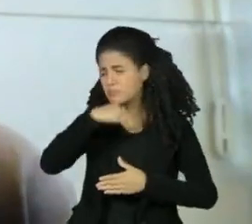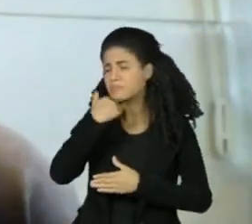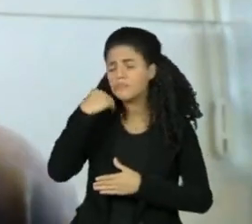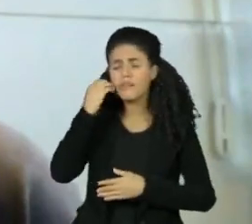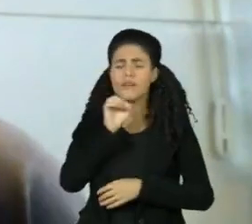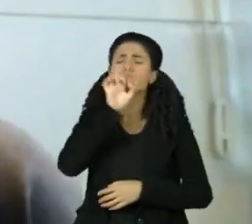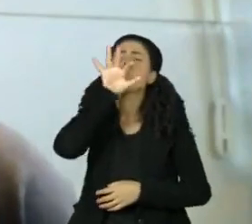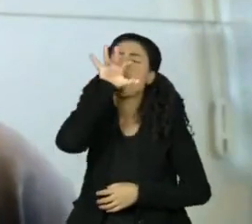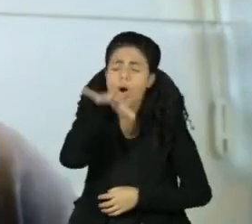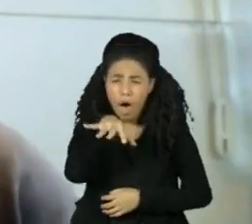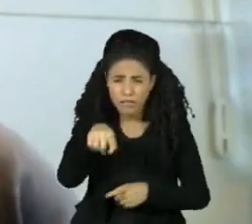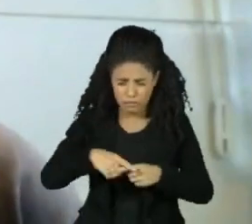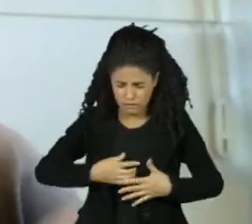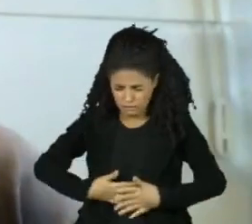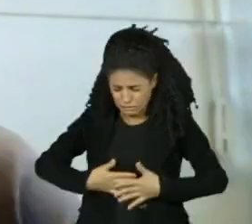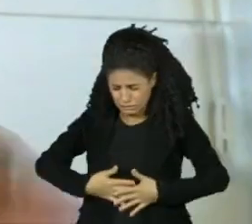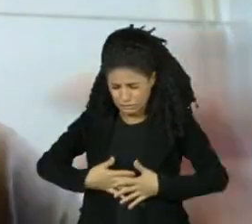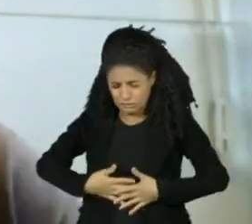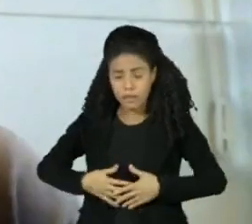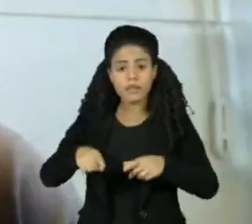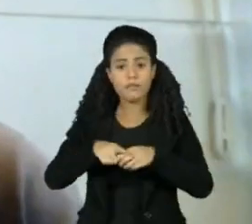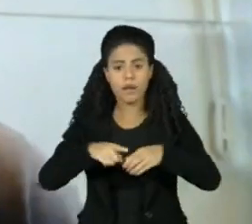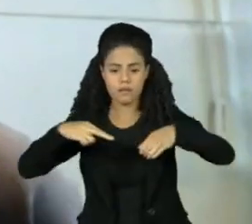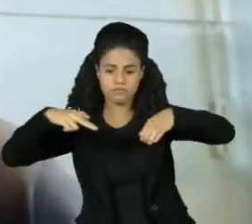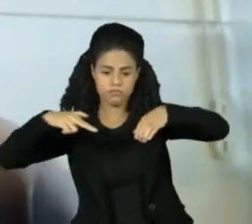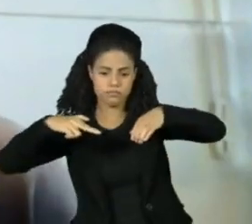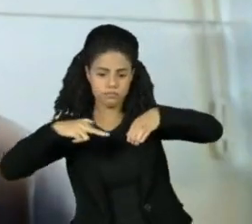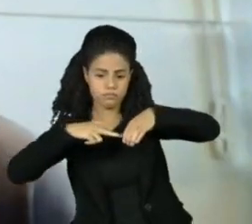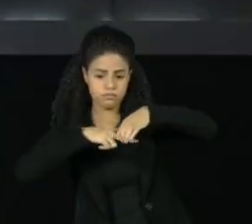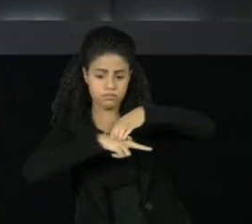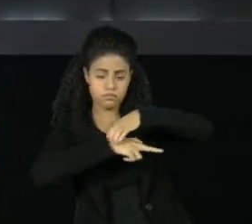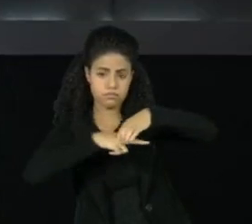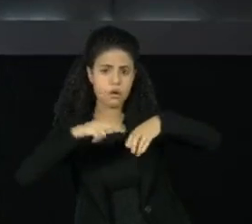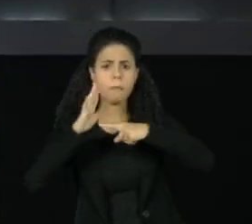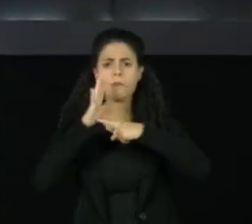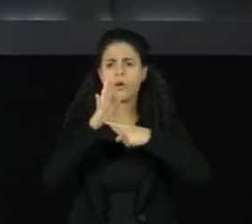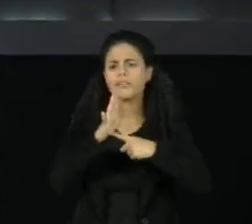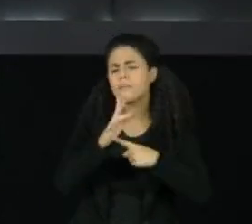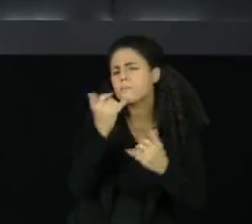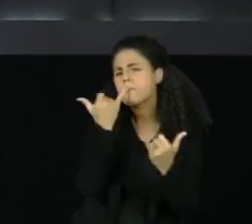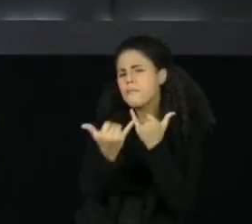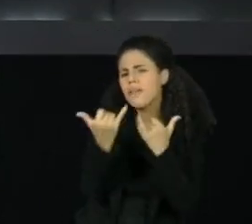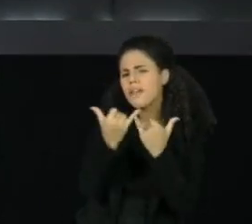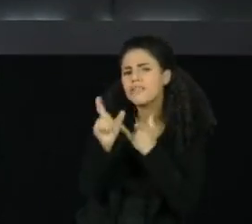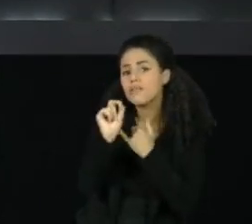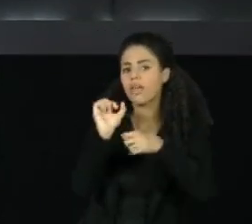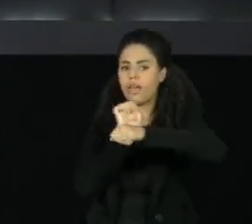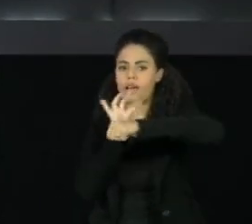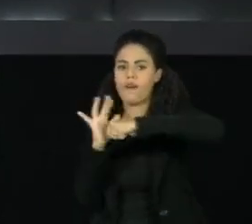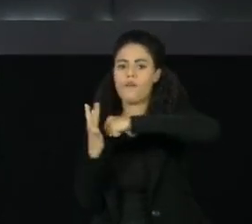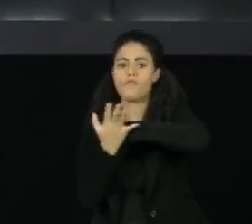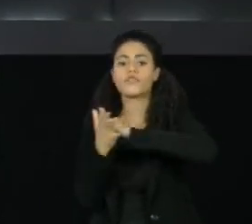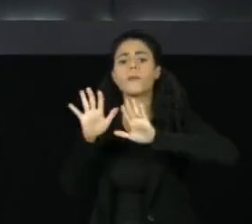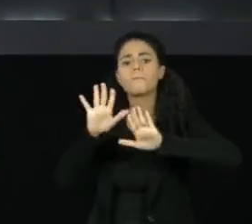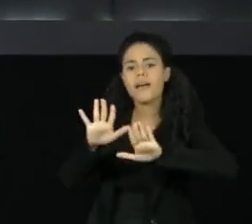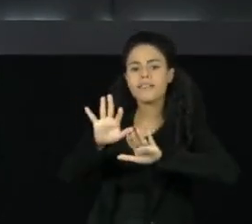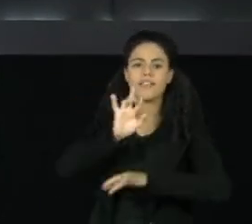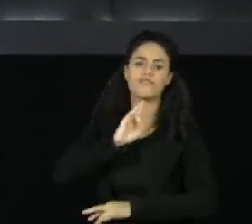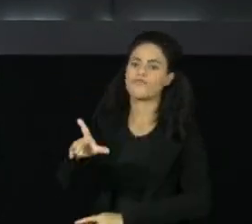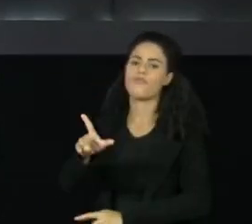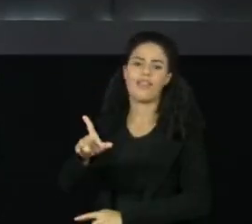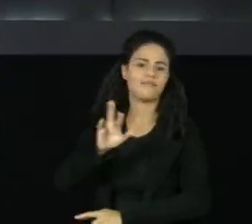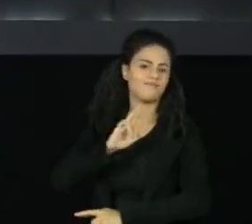dor abdominal. Na tomografia tem um infiltrado que parece com o da COVID e o que distingue, na realidade, as duas coisas é